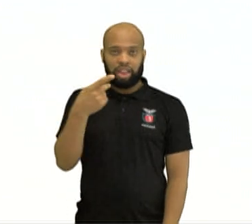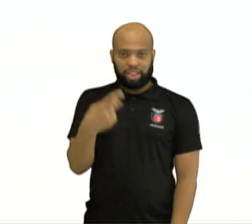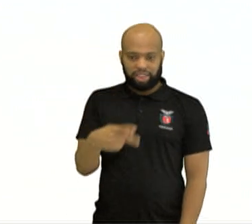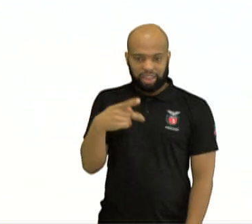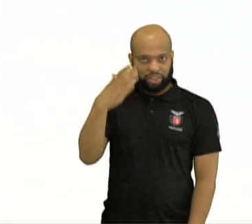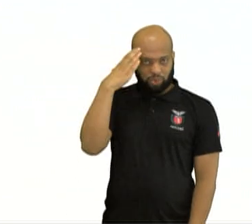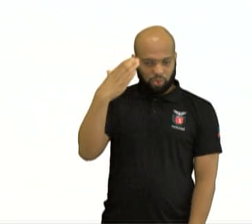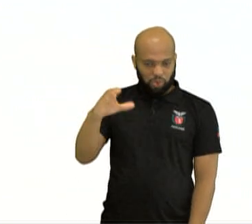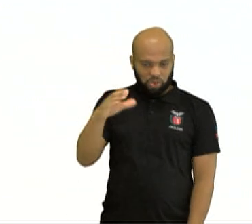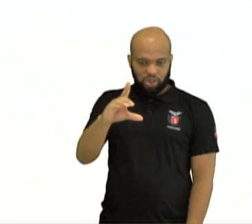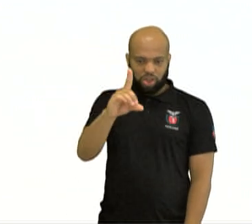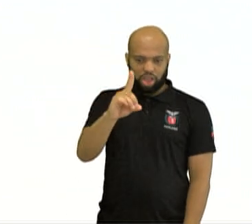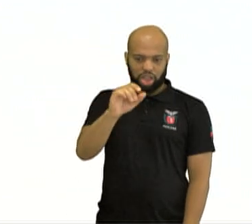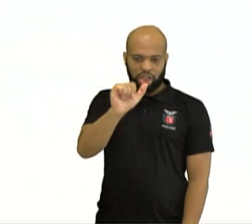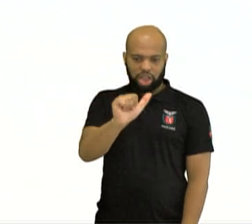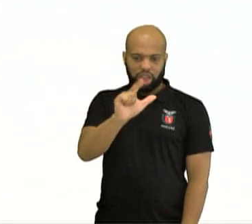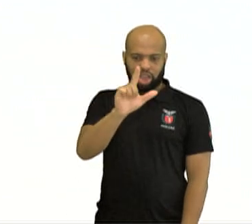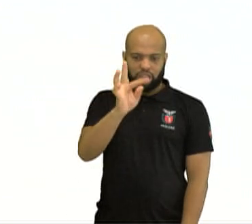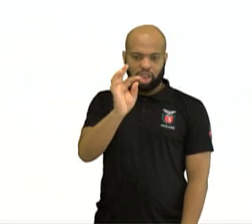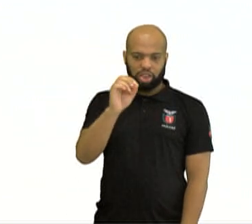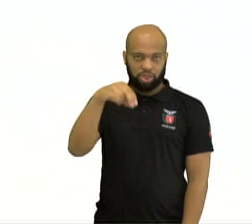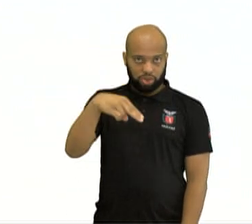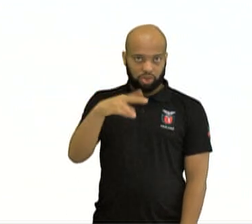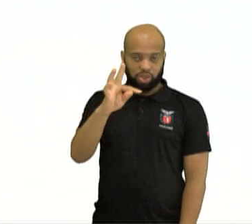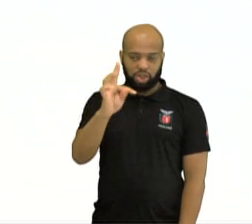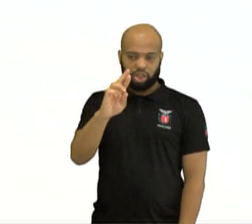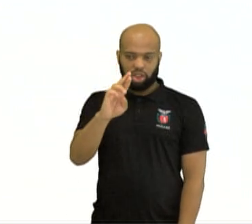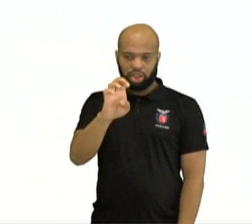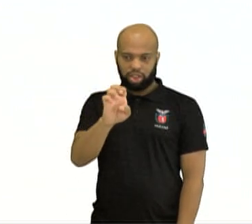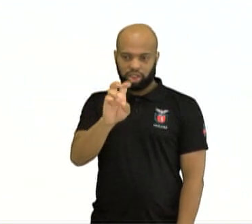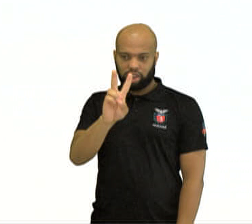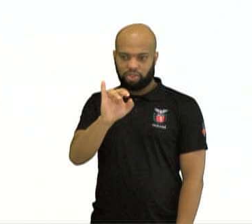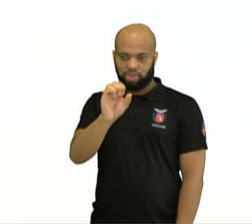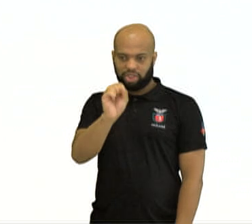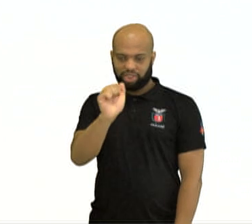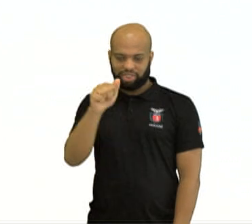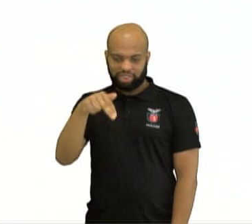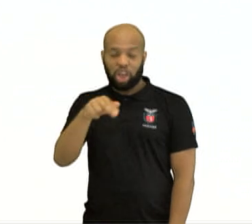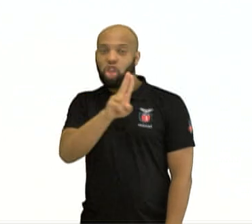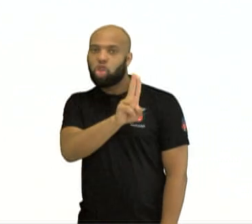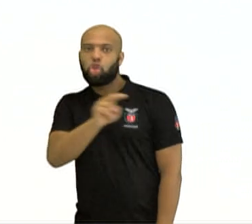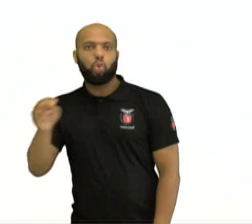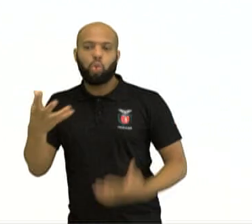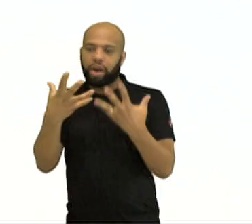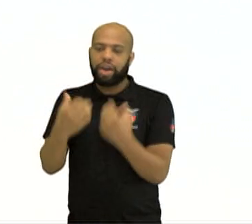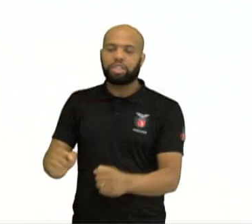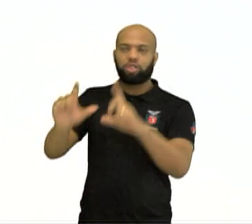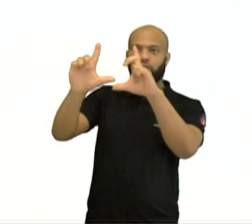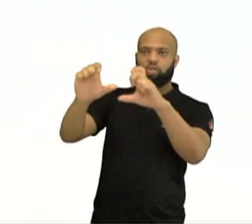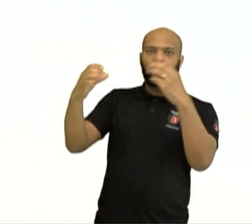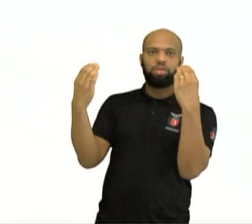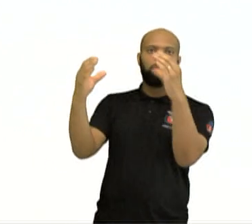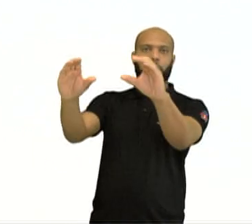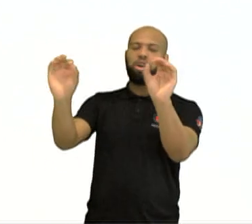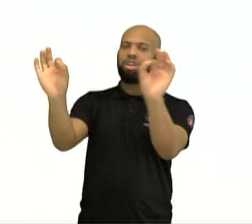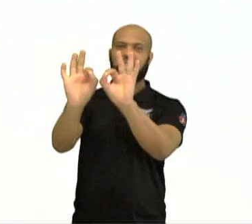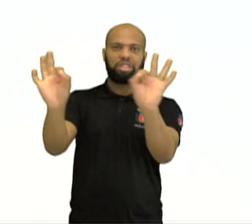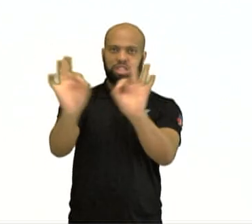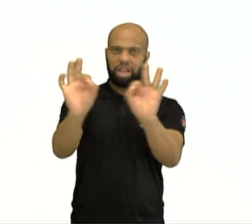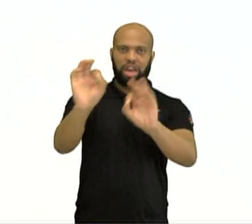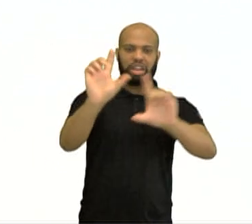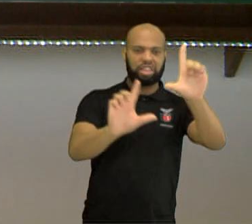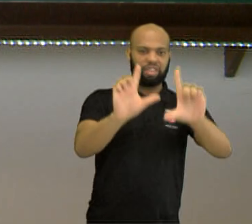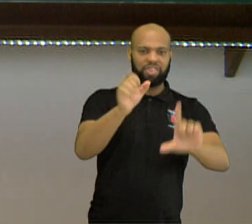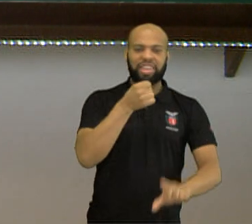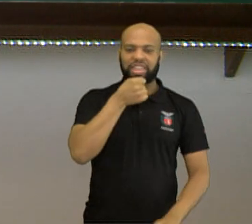contemporâneo, Dalton Trevisan, de Curitiba, aqui do Paraná, nunca quis ser fotografado, não aparece na mídia, não